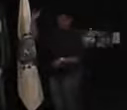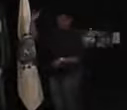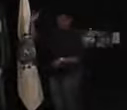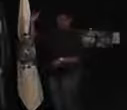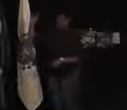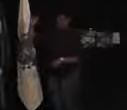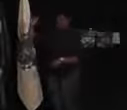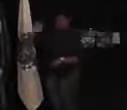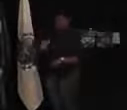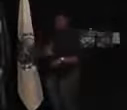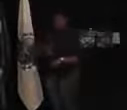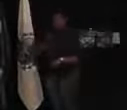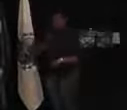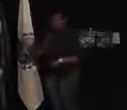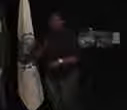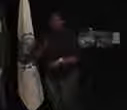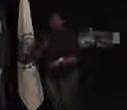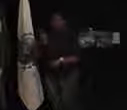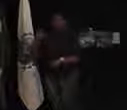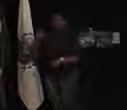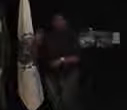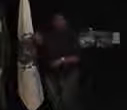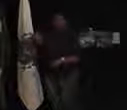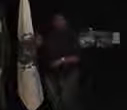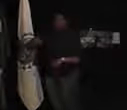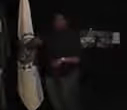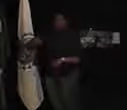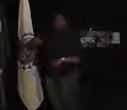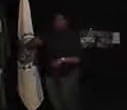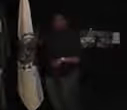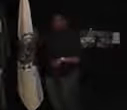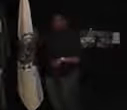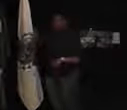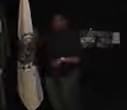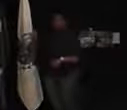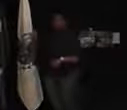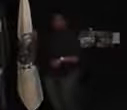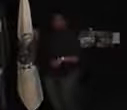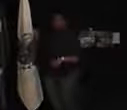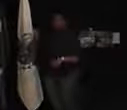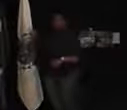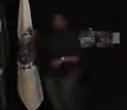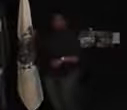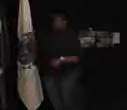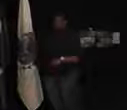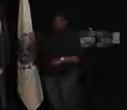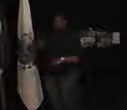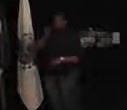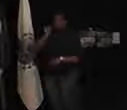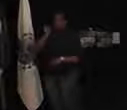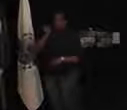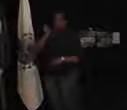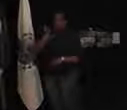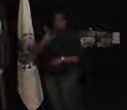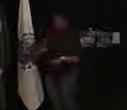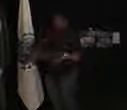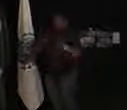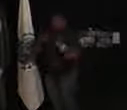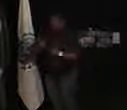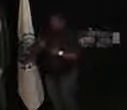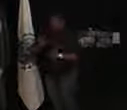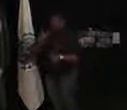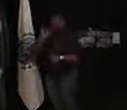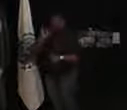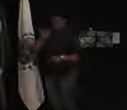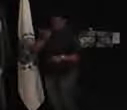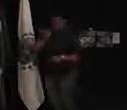compulsão. Compulsão por álcool, por drogas, tá? Então por isso a importância